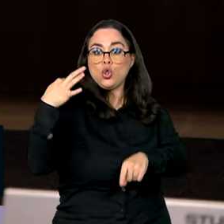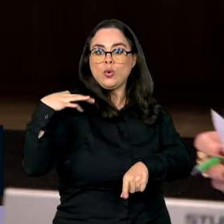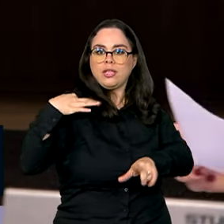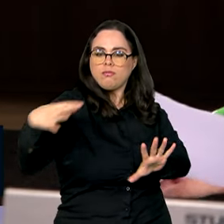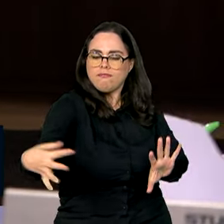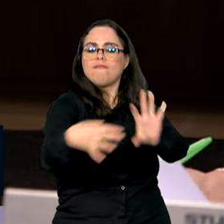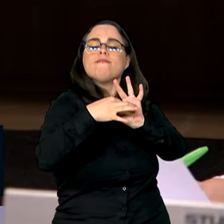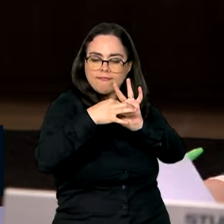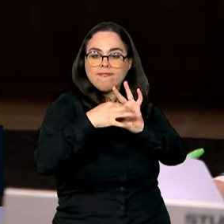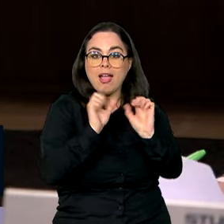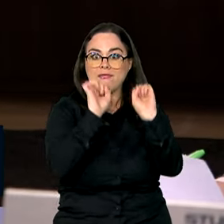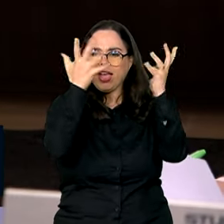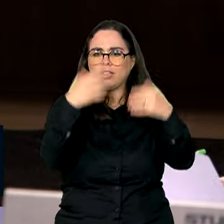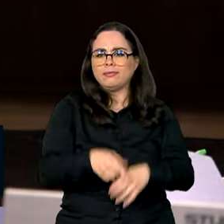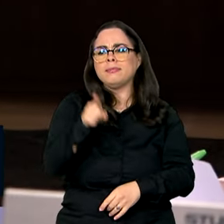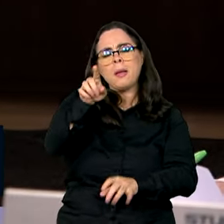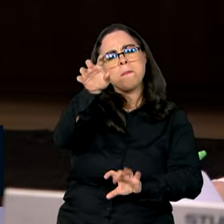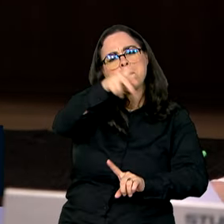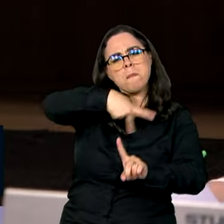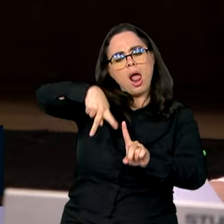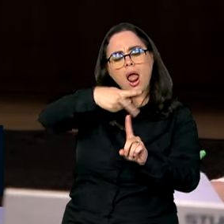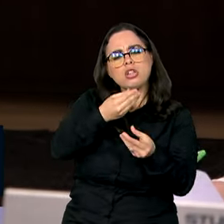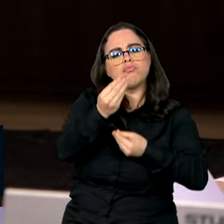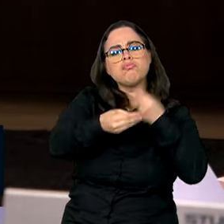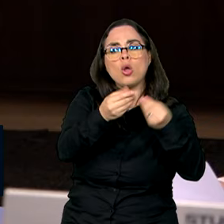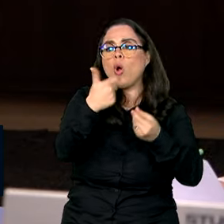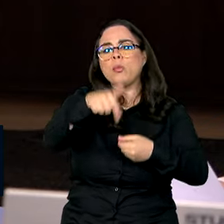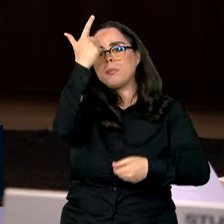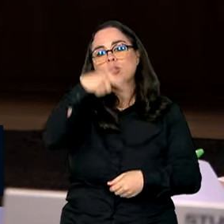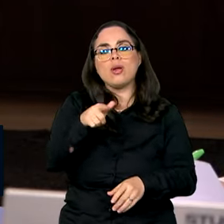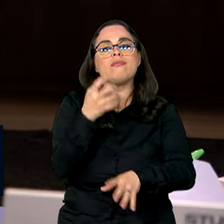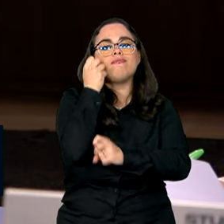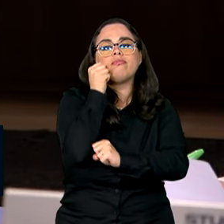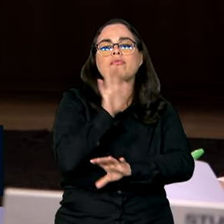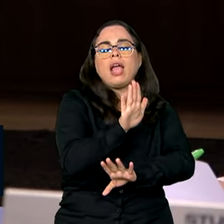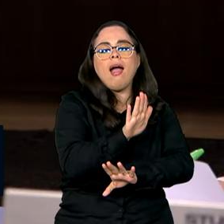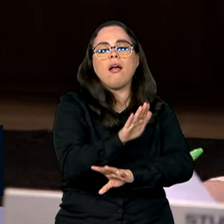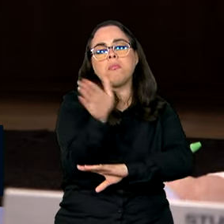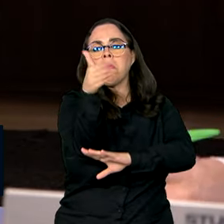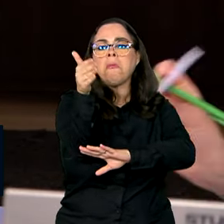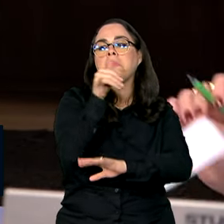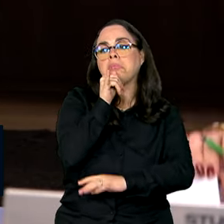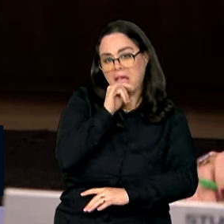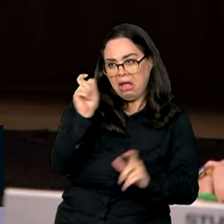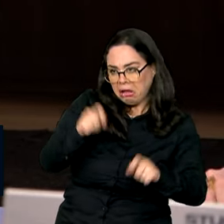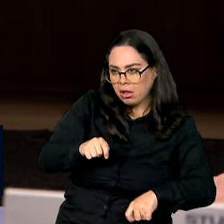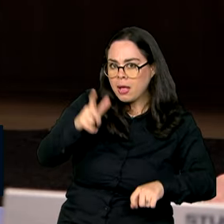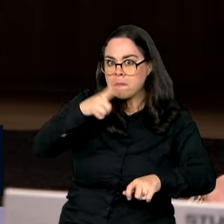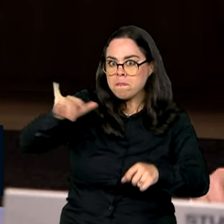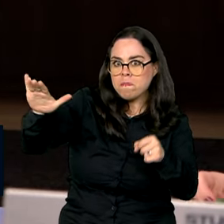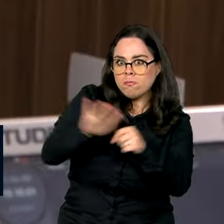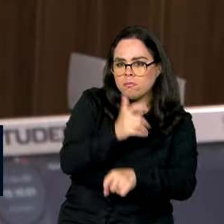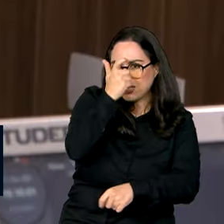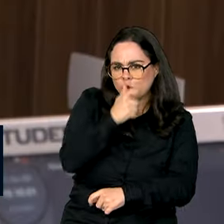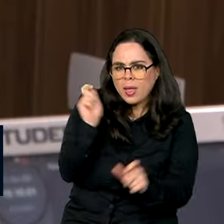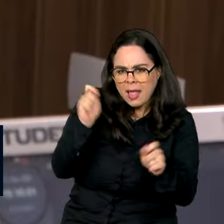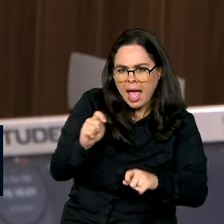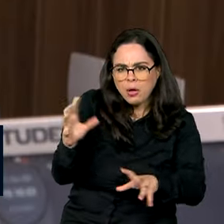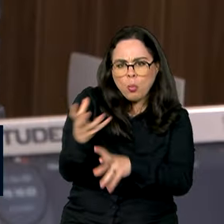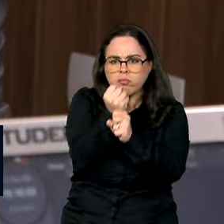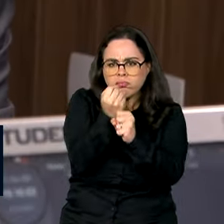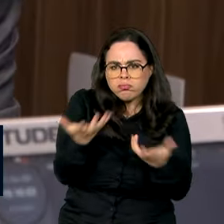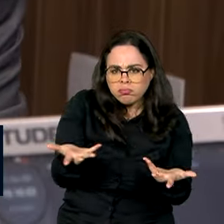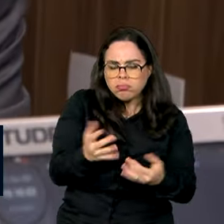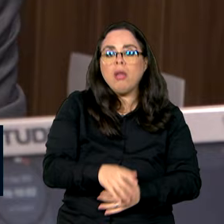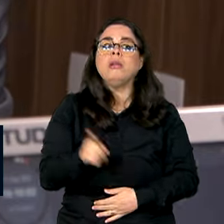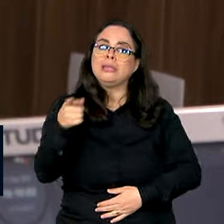para esse evento. Qual é o planejamento para hospedagem, por exemplo? Belém tem como instalar tantas pessoas? Como eu